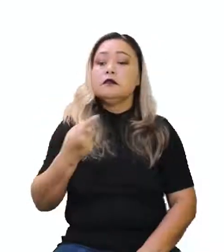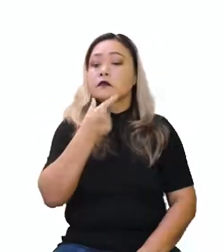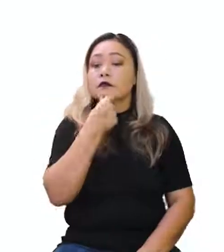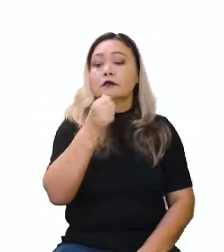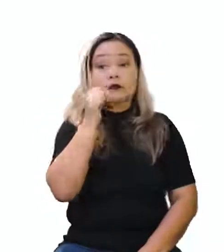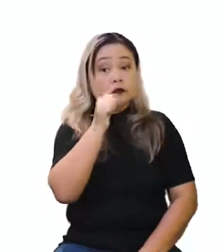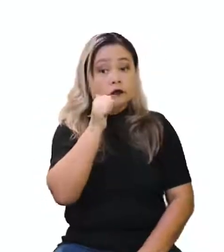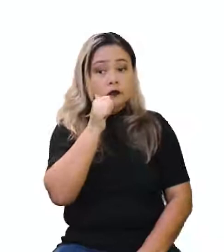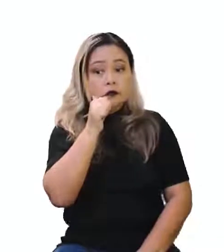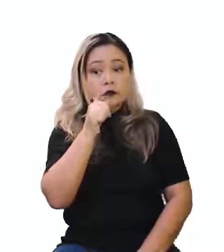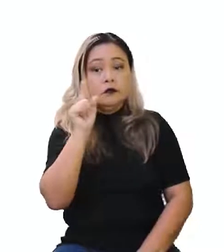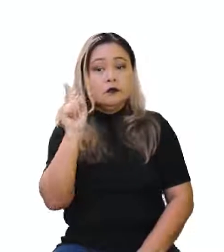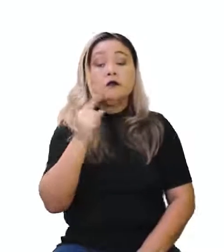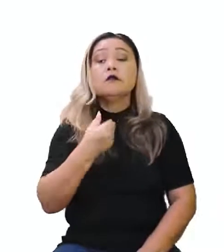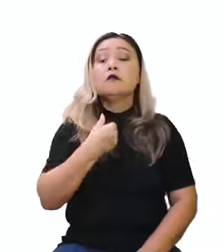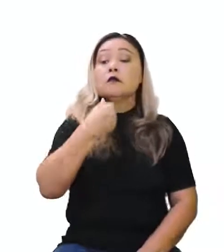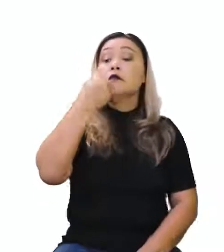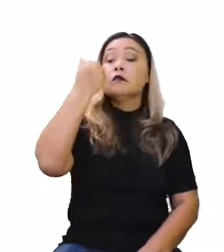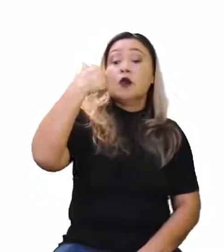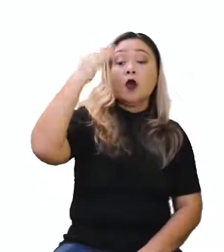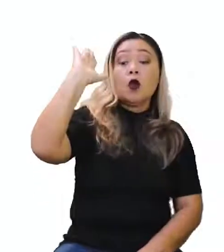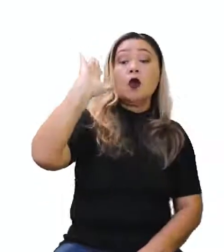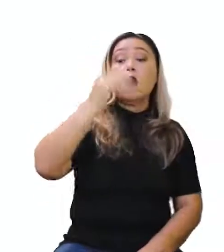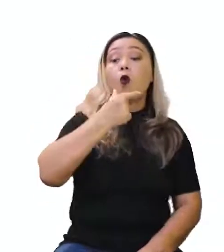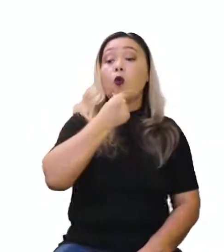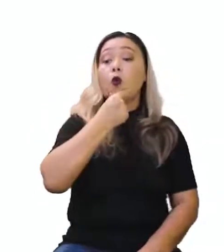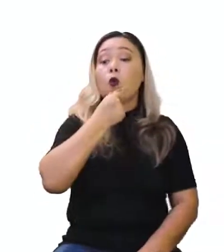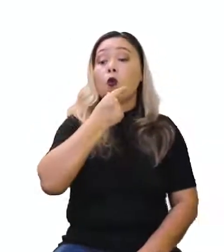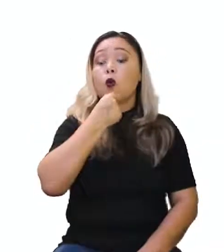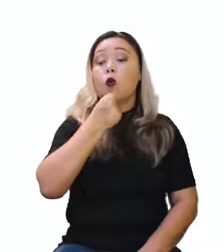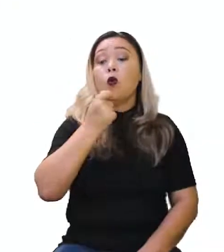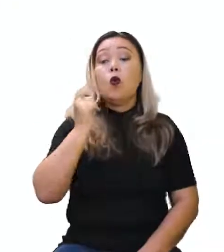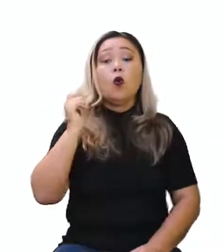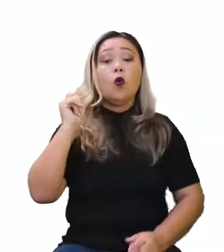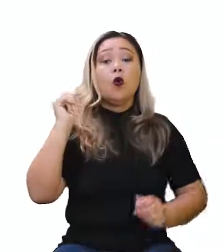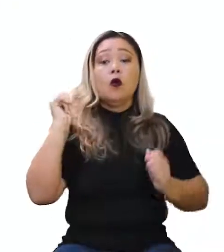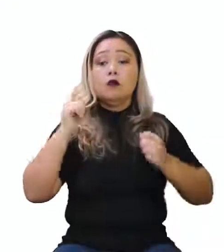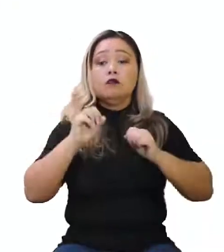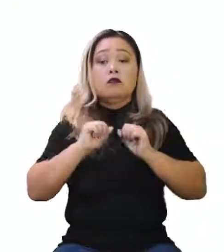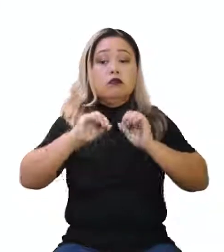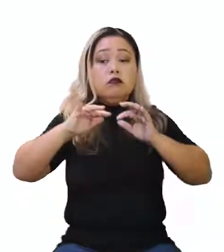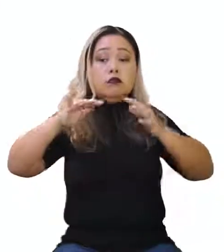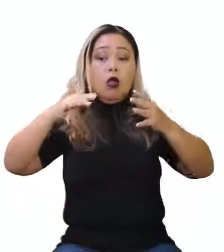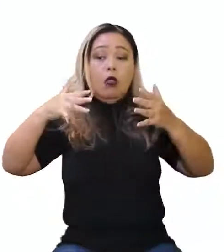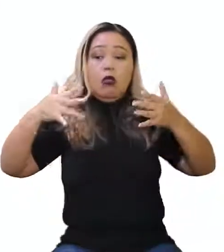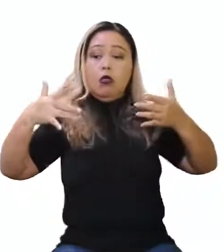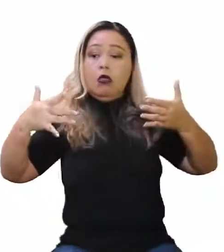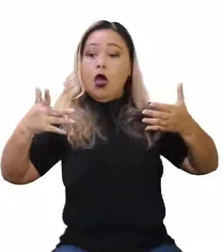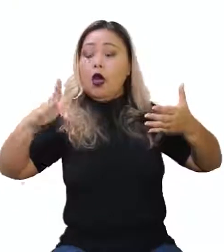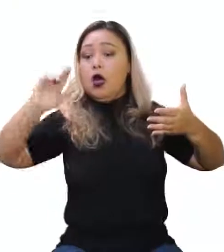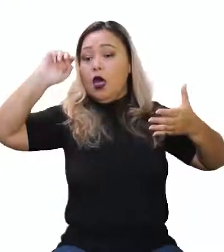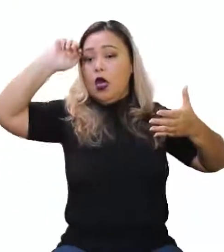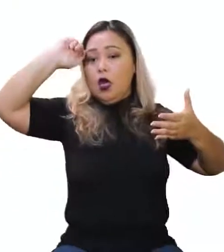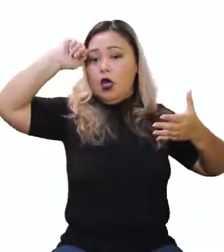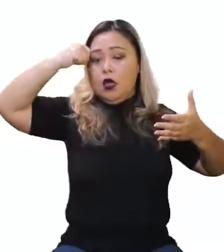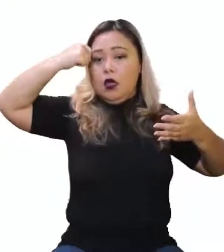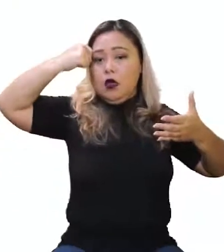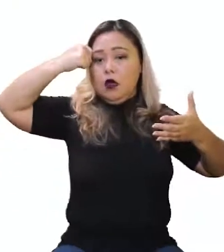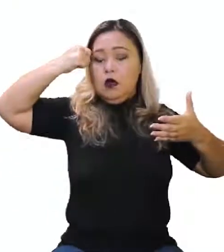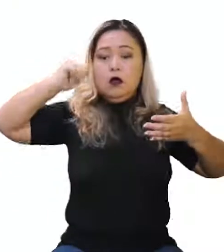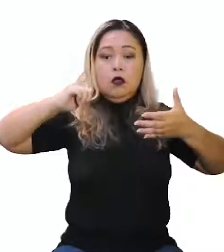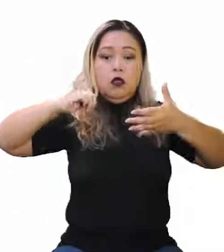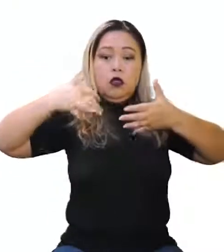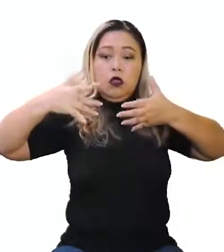né, do exemplar adulto, o macho, ele porta uma plumagem negra de asas